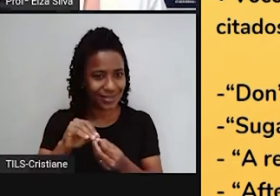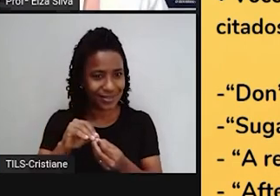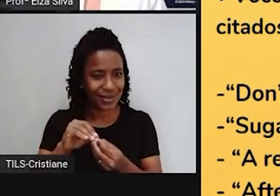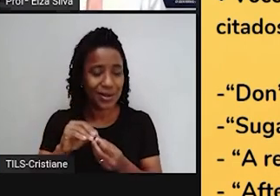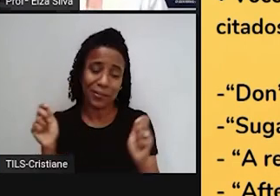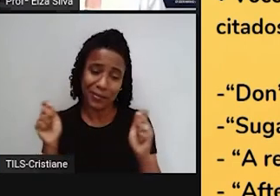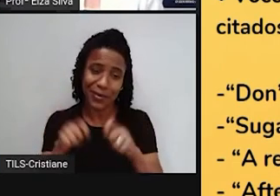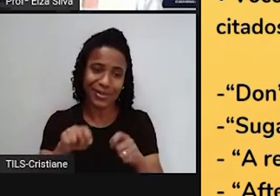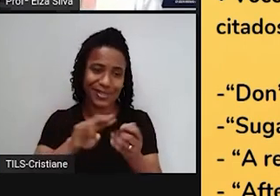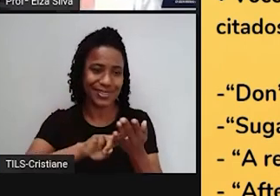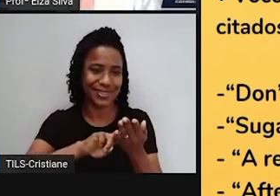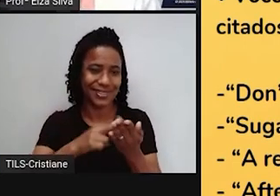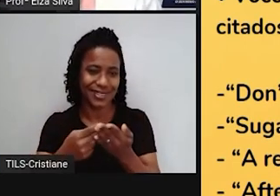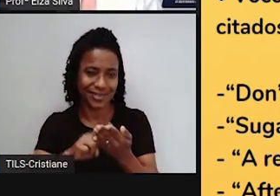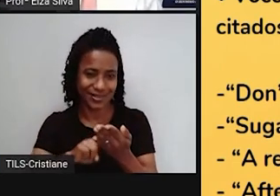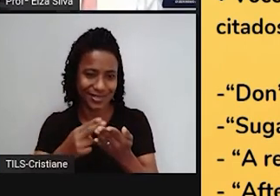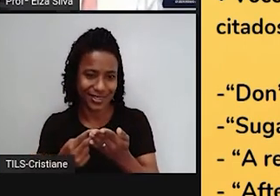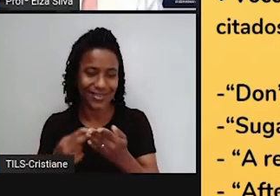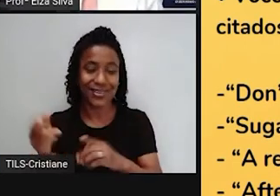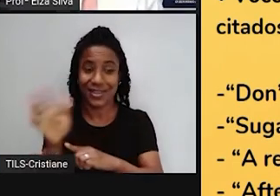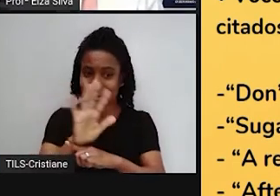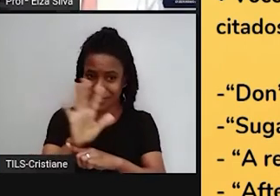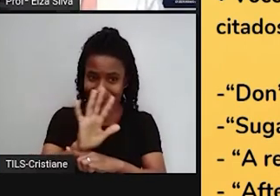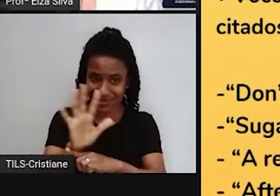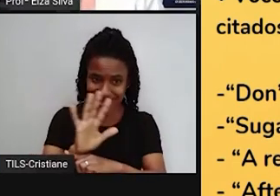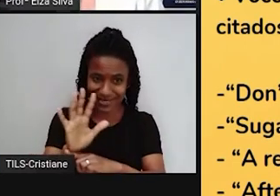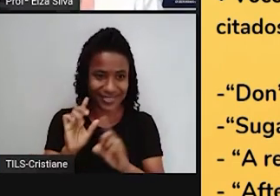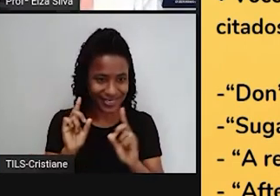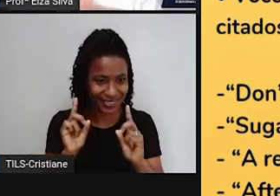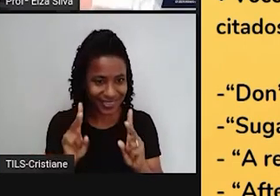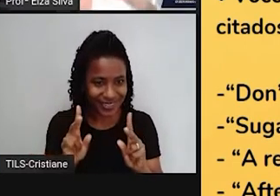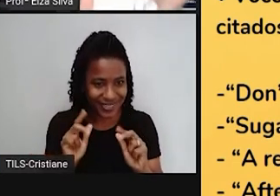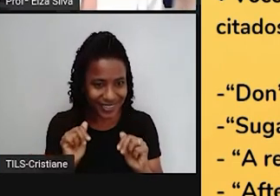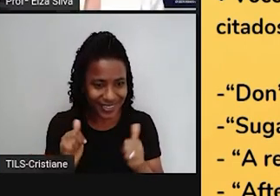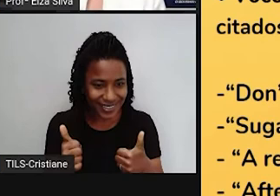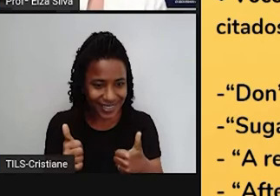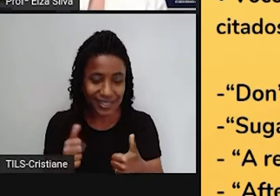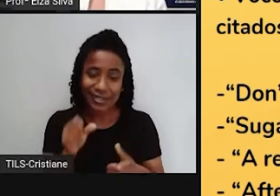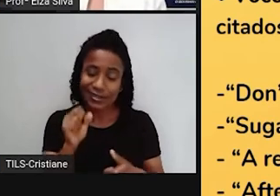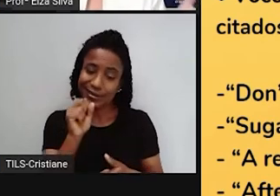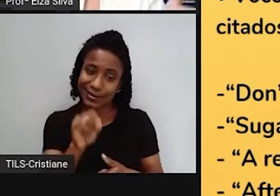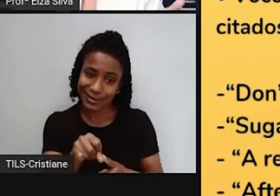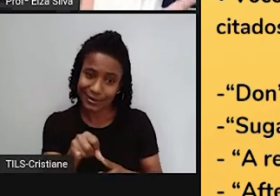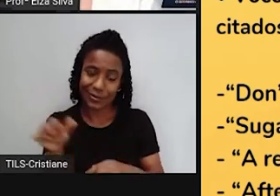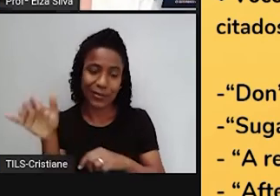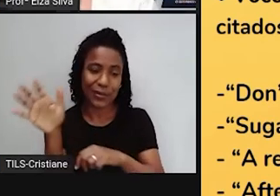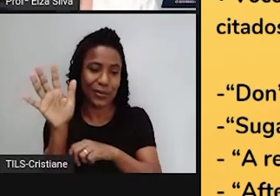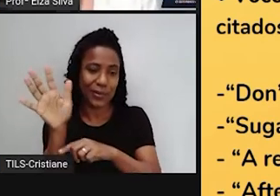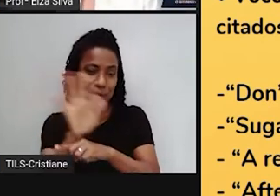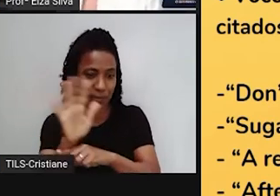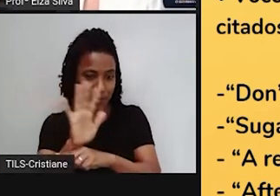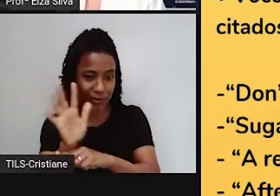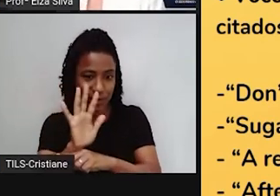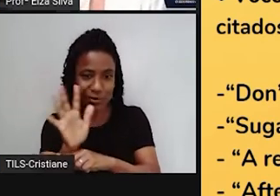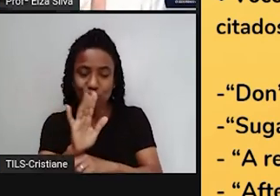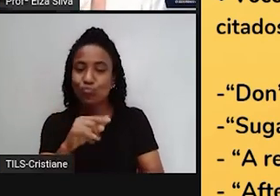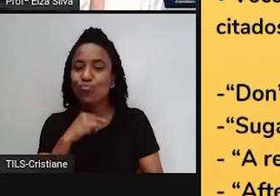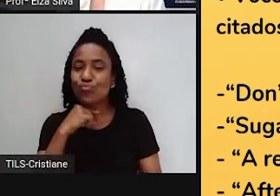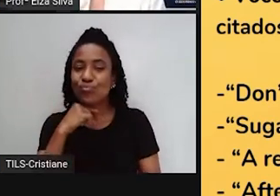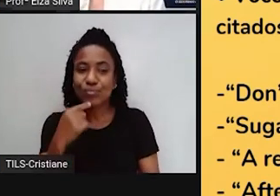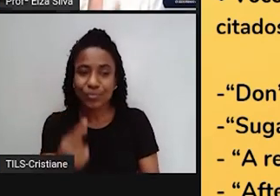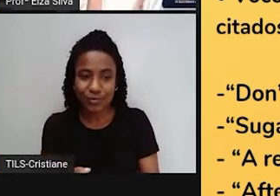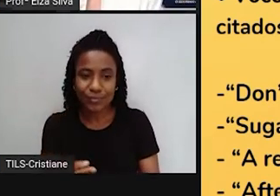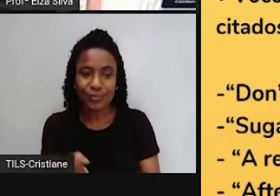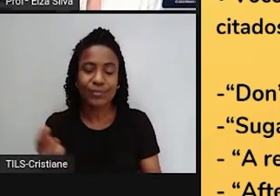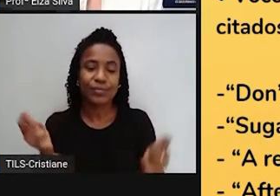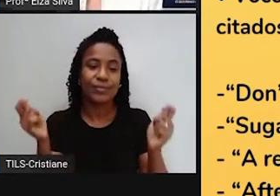que foram apresentados no vídeo, ok? Então, caso você não tenha acesso ao vídeo, por exemplo, essa atividade, você pode